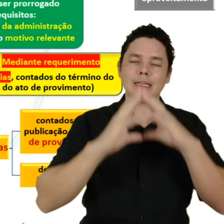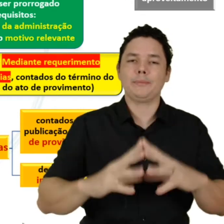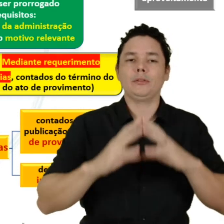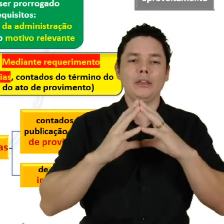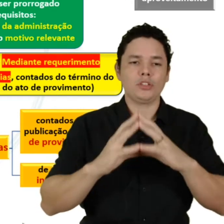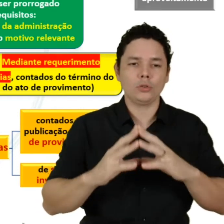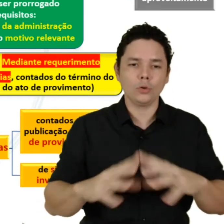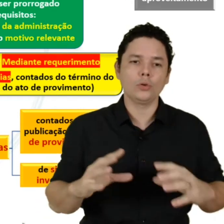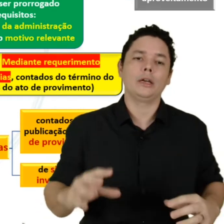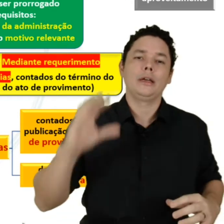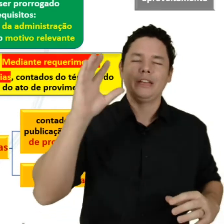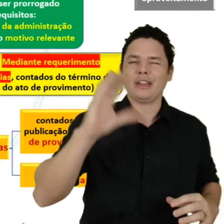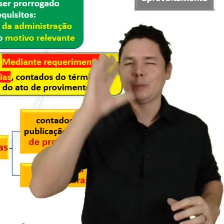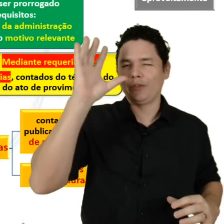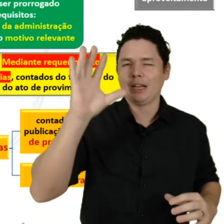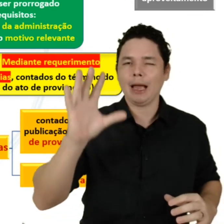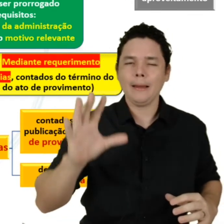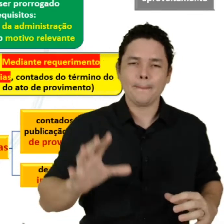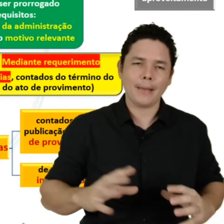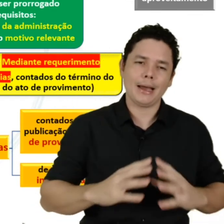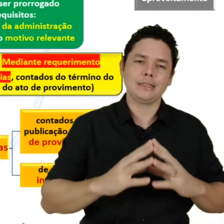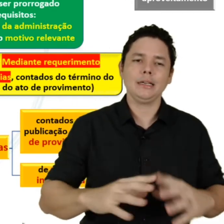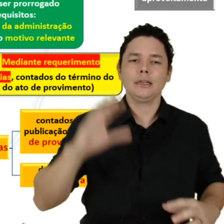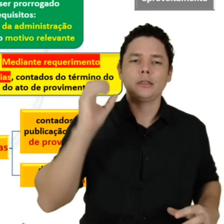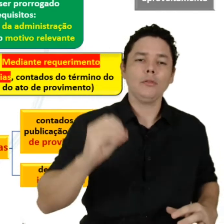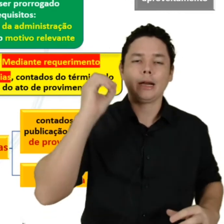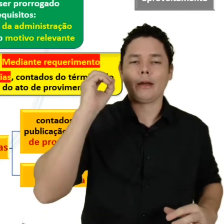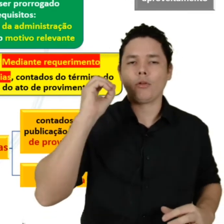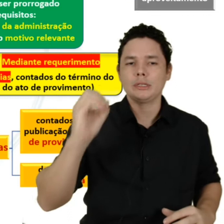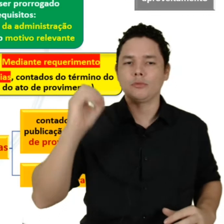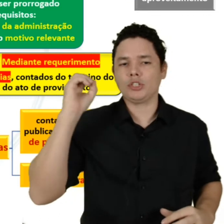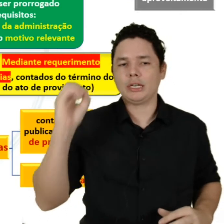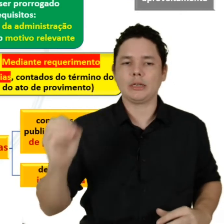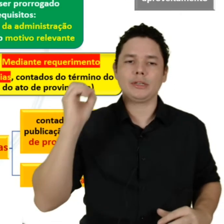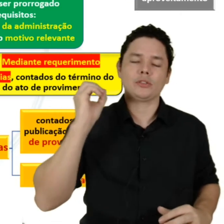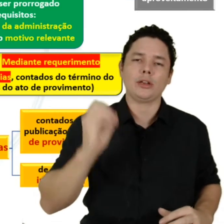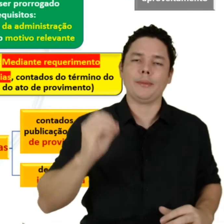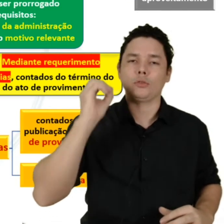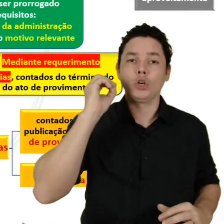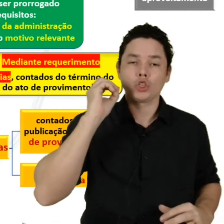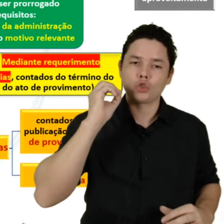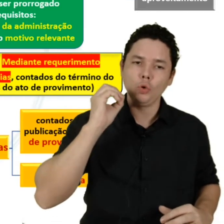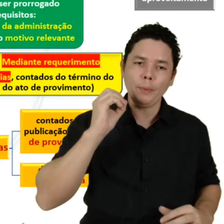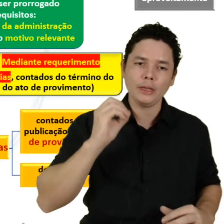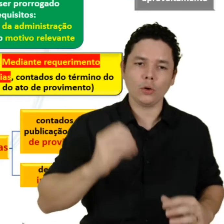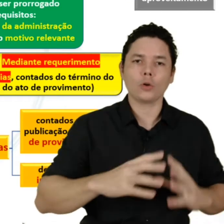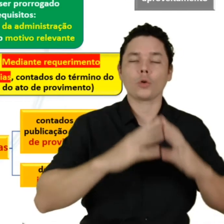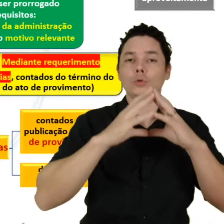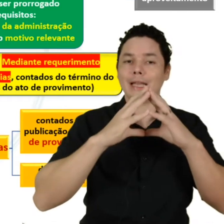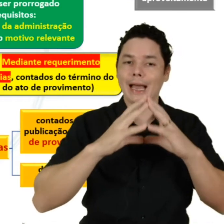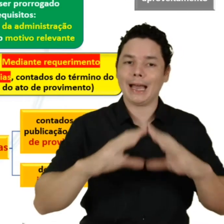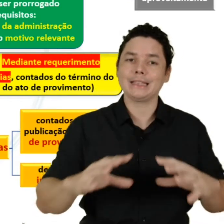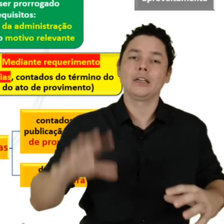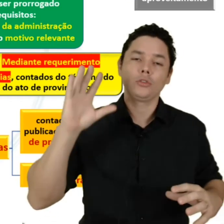mais a respeito da investidura? Ele vai especificar mais, né? Então, cargo em comissão de direção e assessoramento superior,